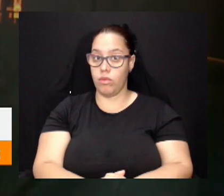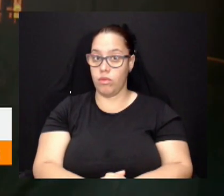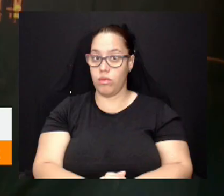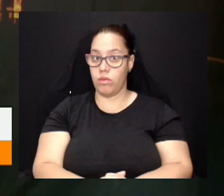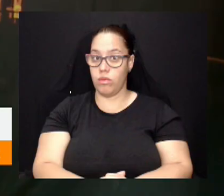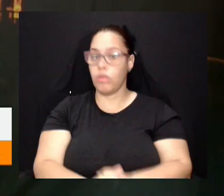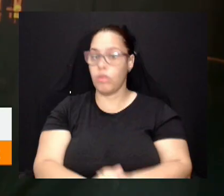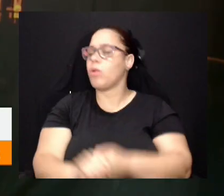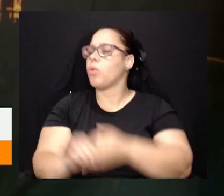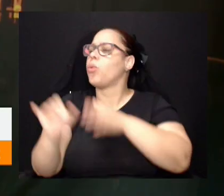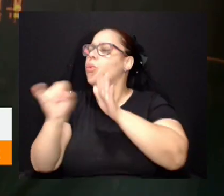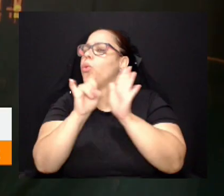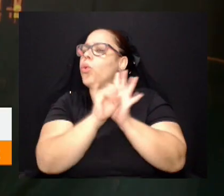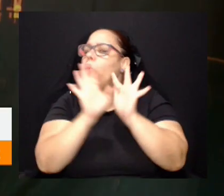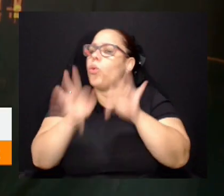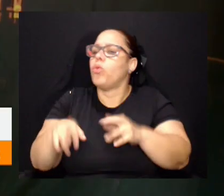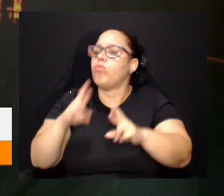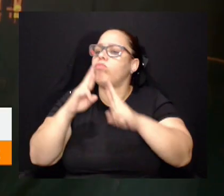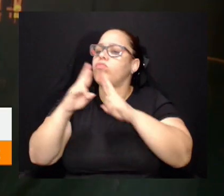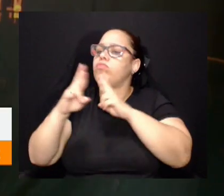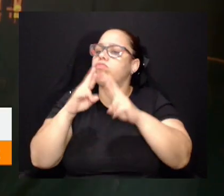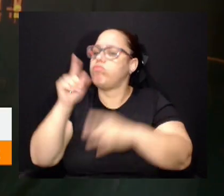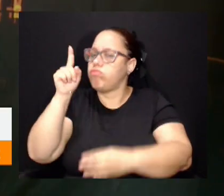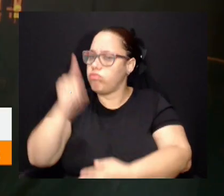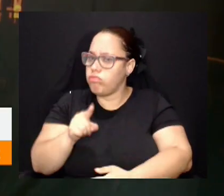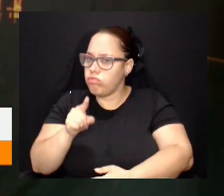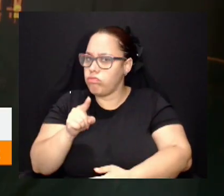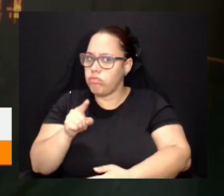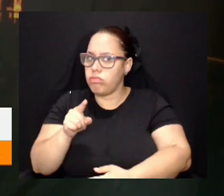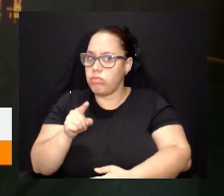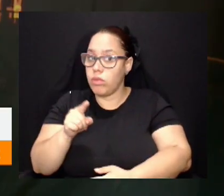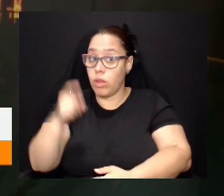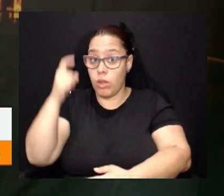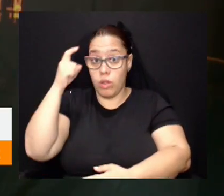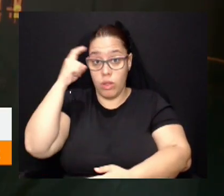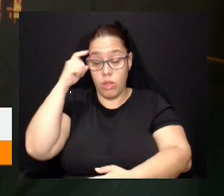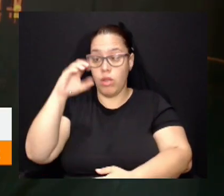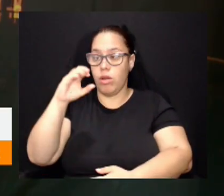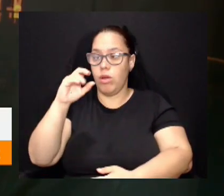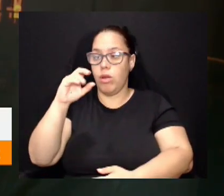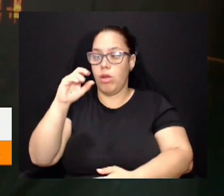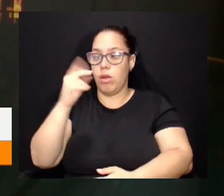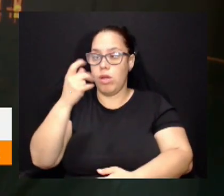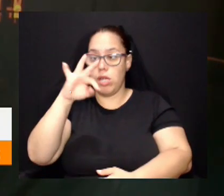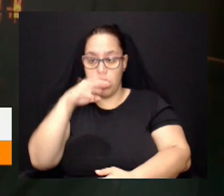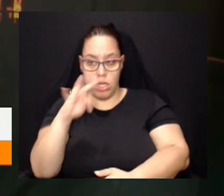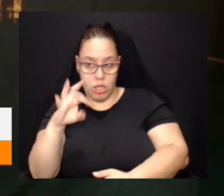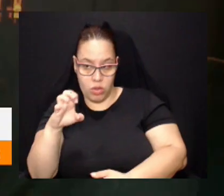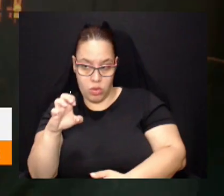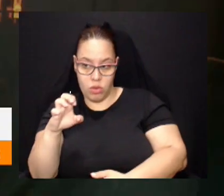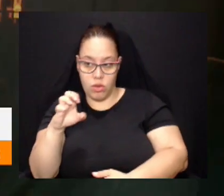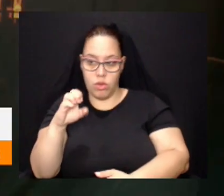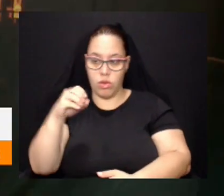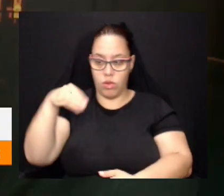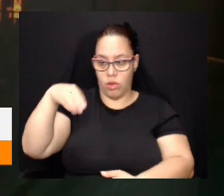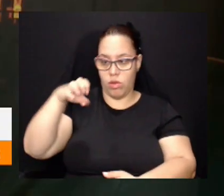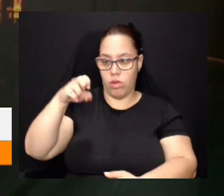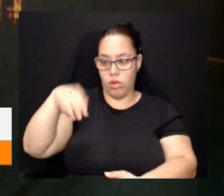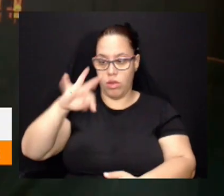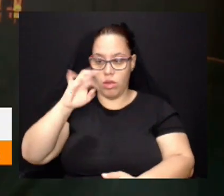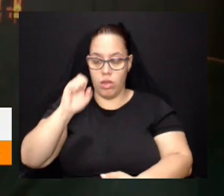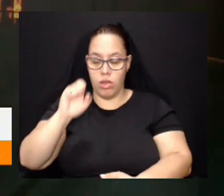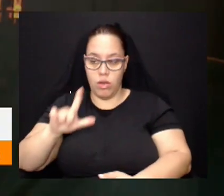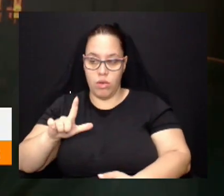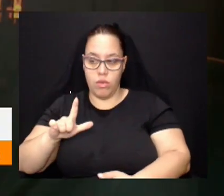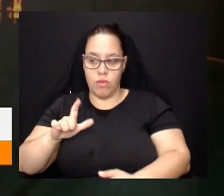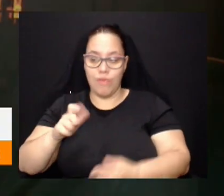identificando o fim do relacionamento, que é o chicote mental. É isso, né? Sabe aquele vai e vem entre querer